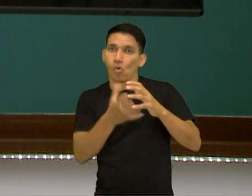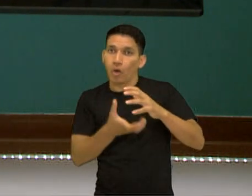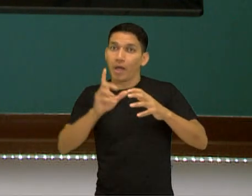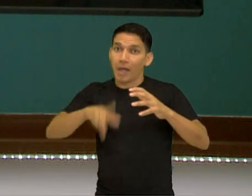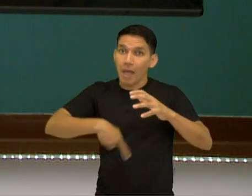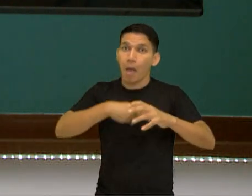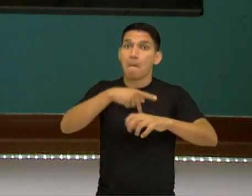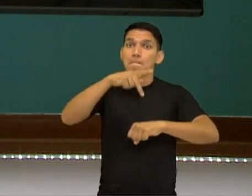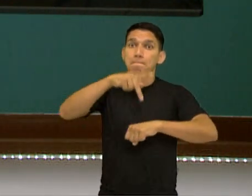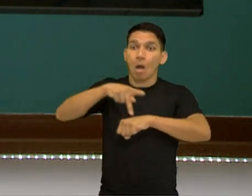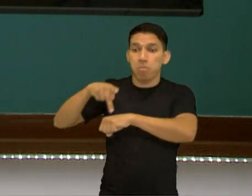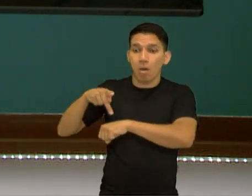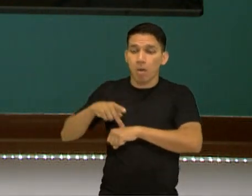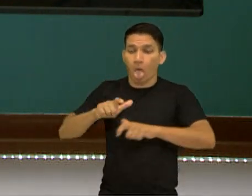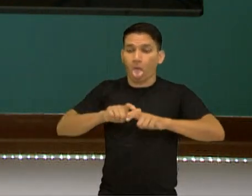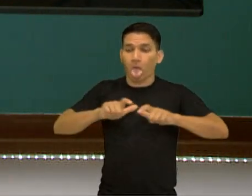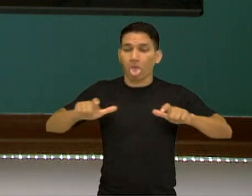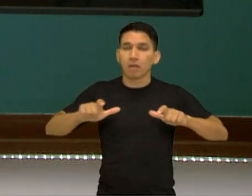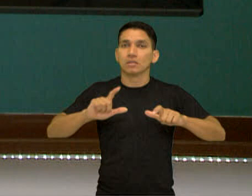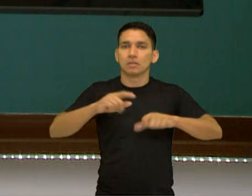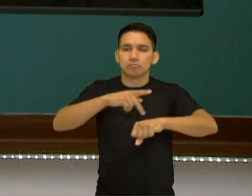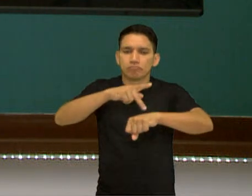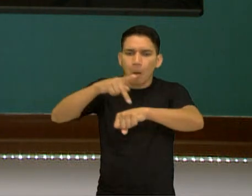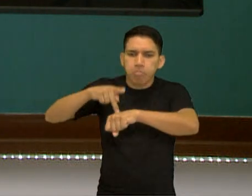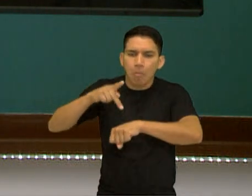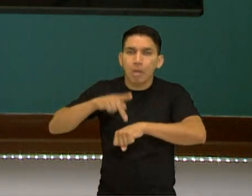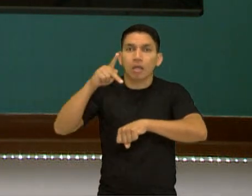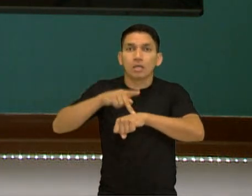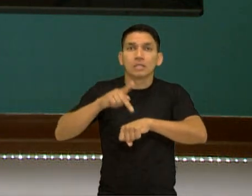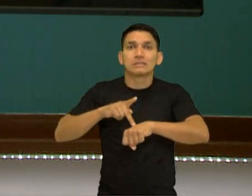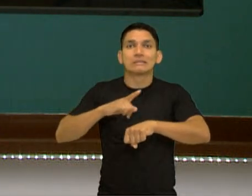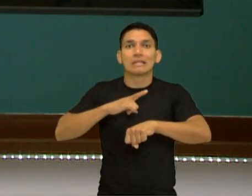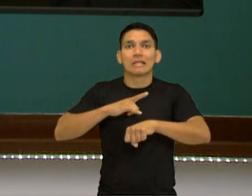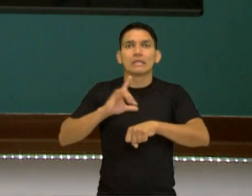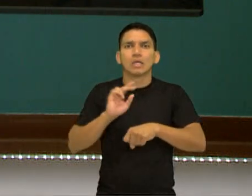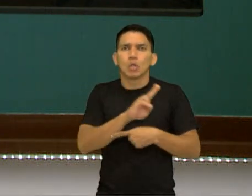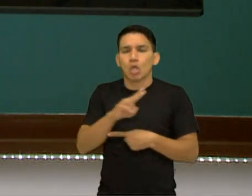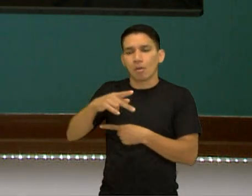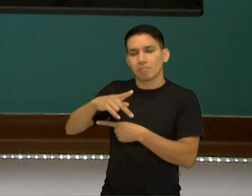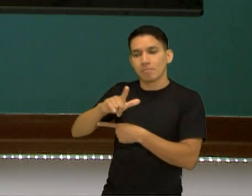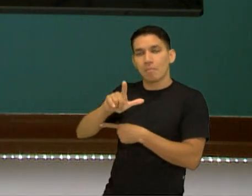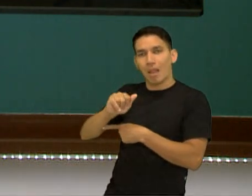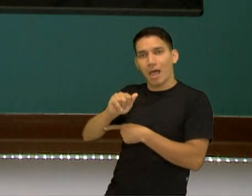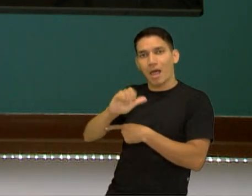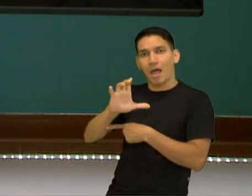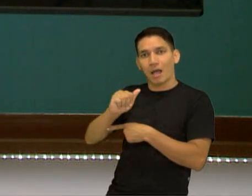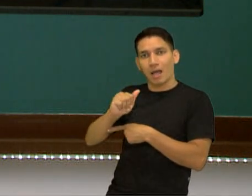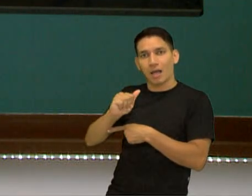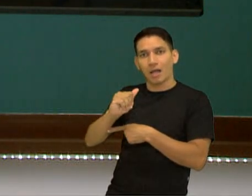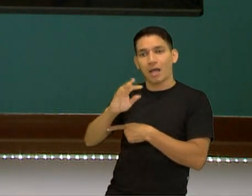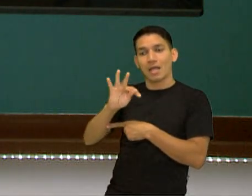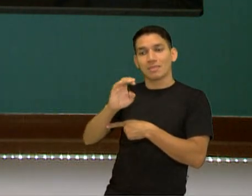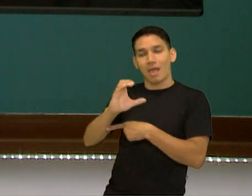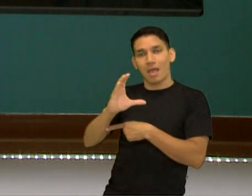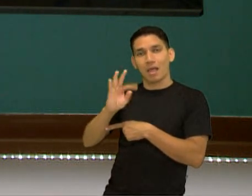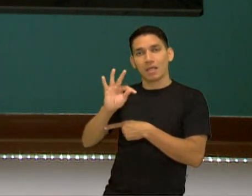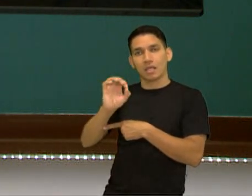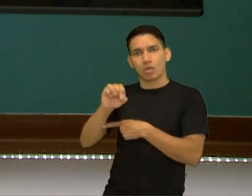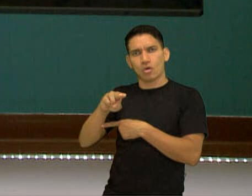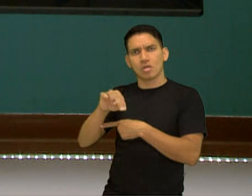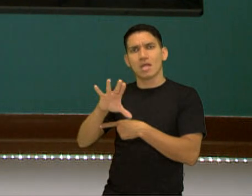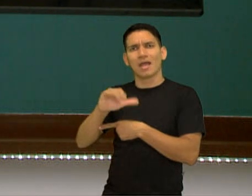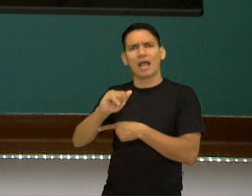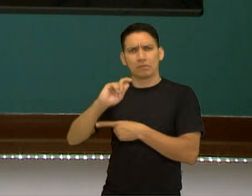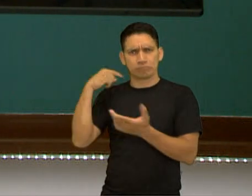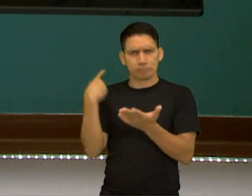de placas tectônicas. Então a gente vai perceber que a crosta terrestre ela não é uniforme, ela é toda fragmentada.